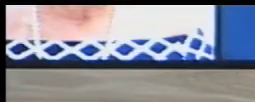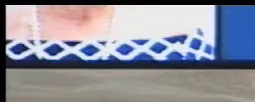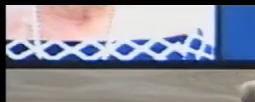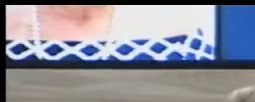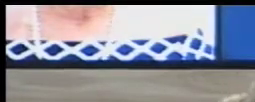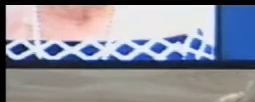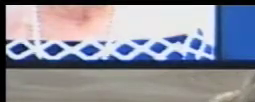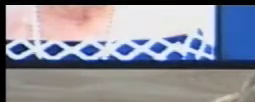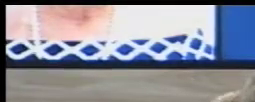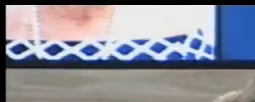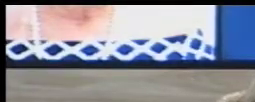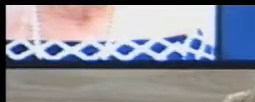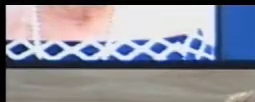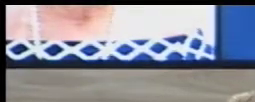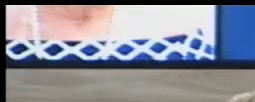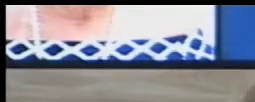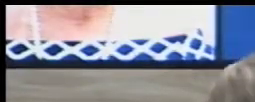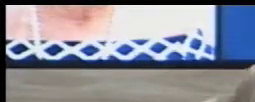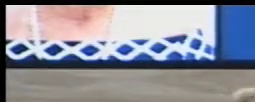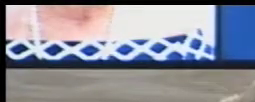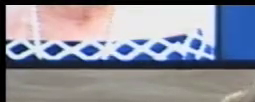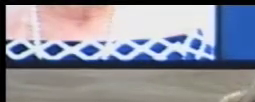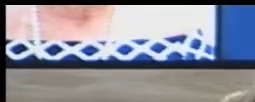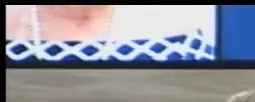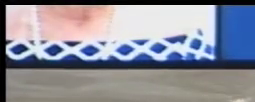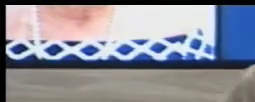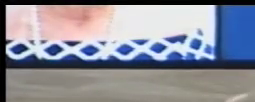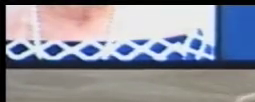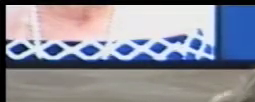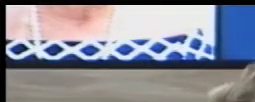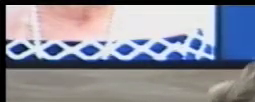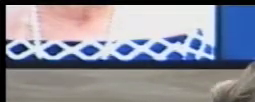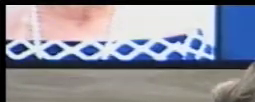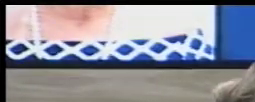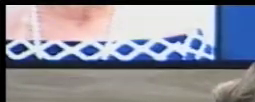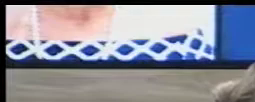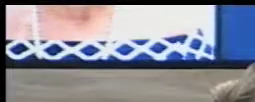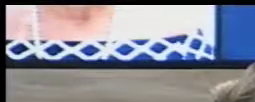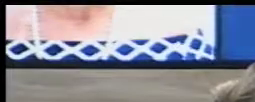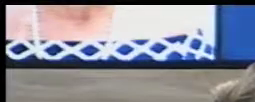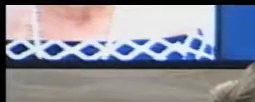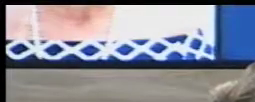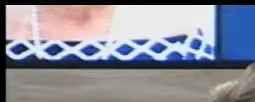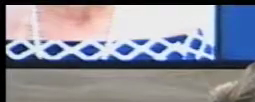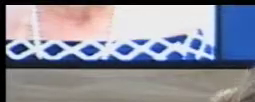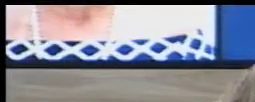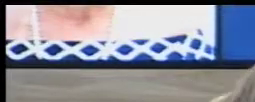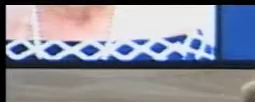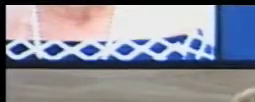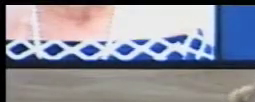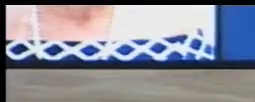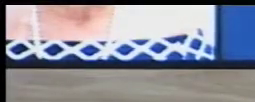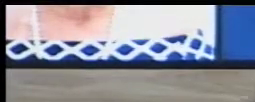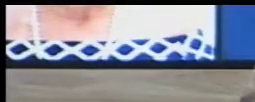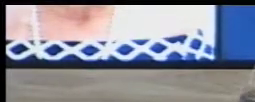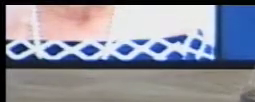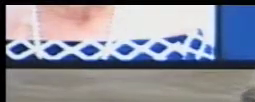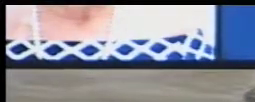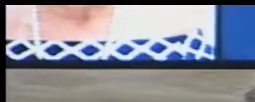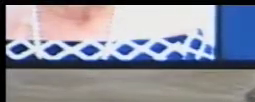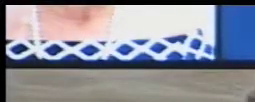Sabemos que diversos órgãos do Estado, quem socorre é o município. E que